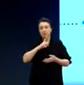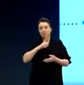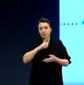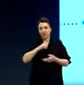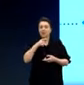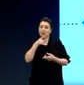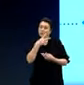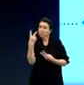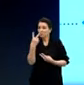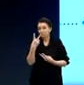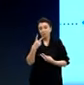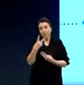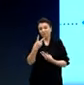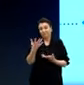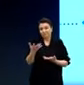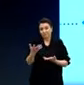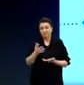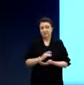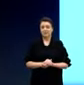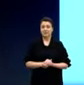dois lados.